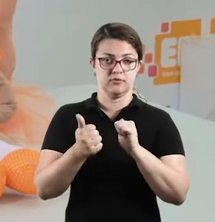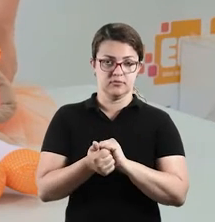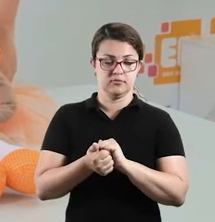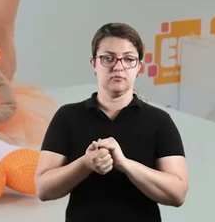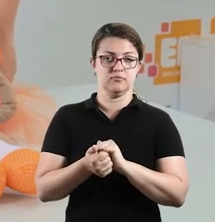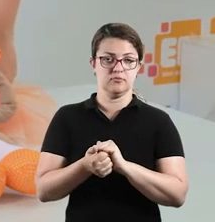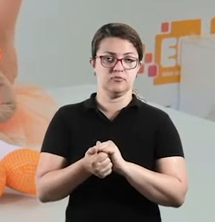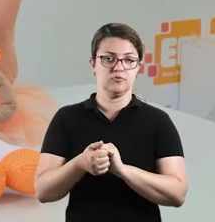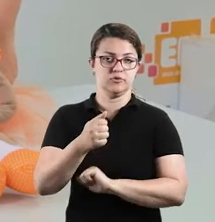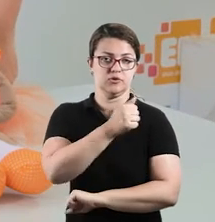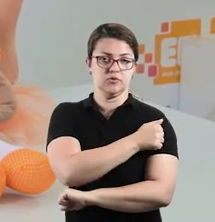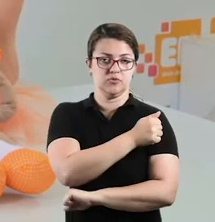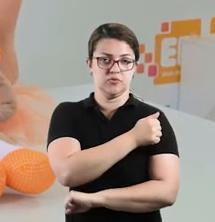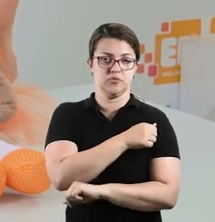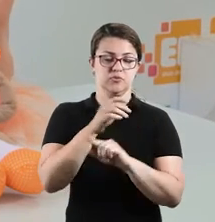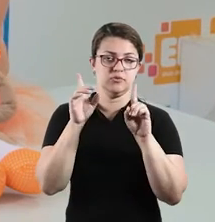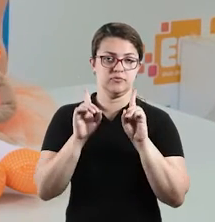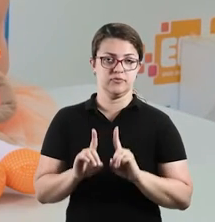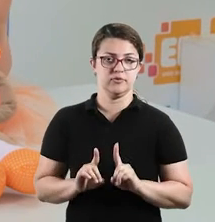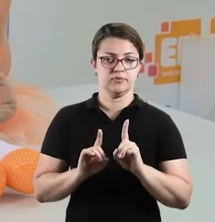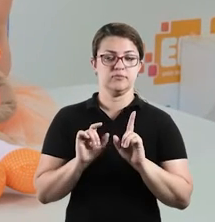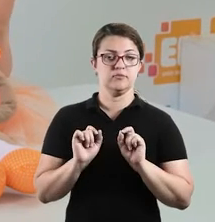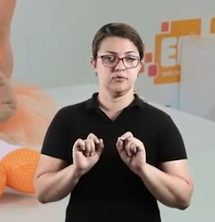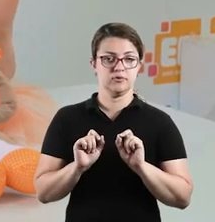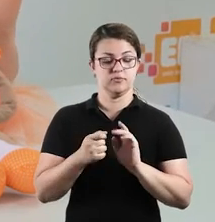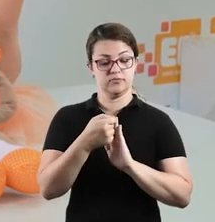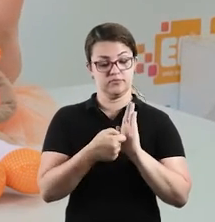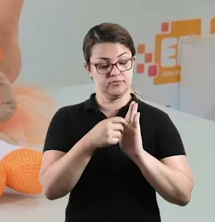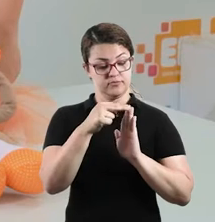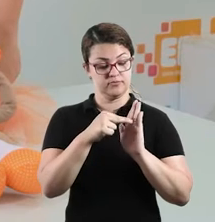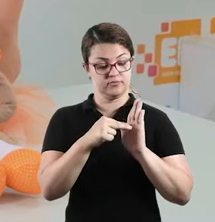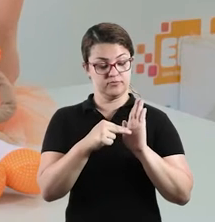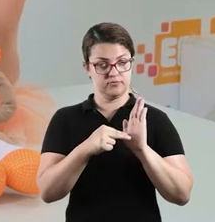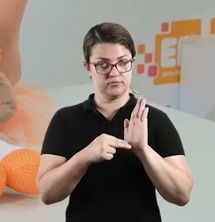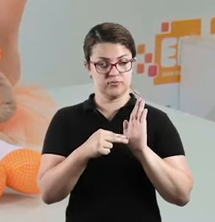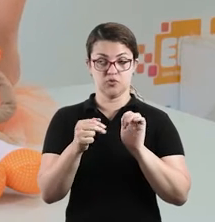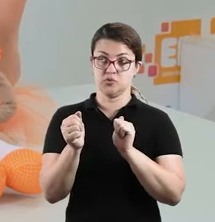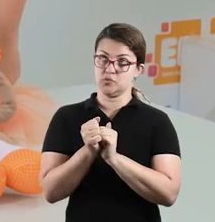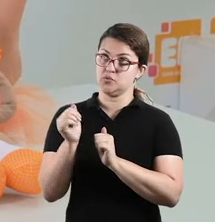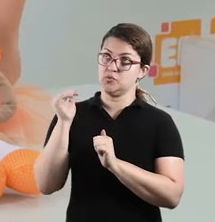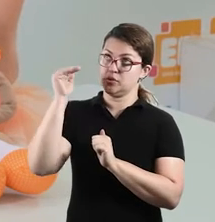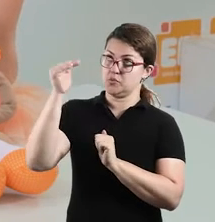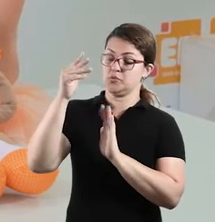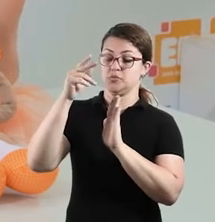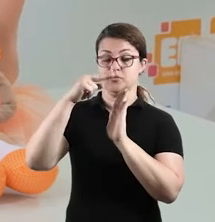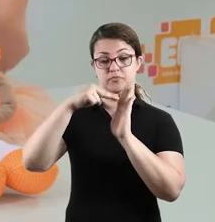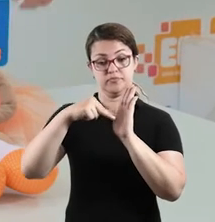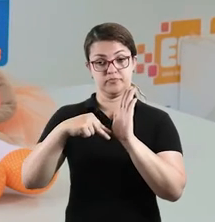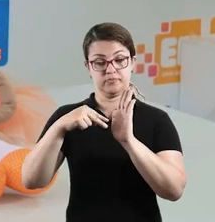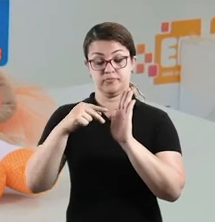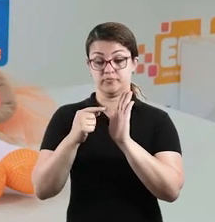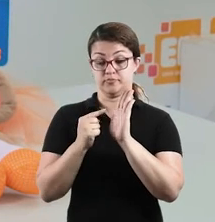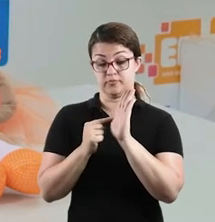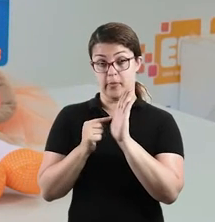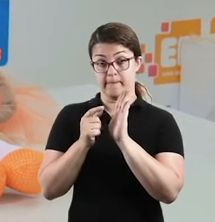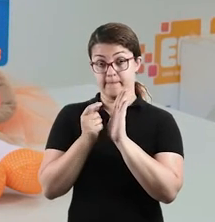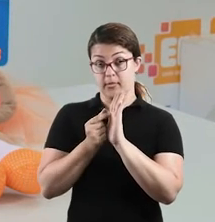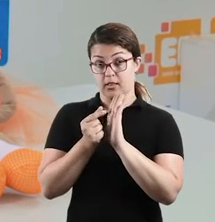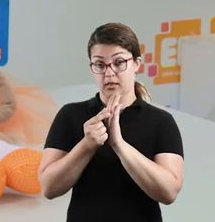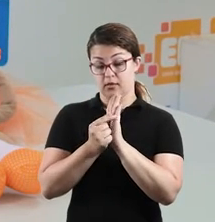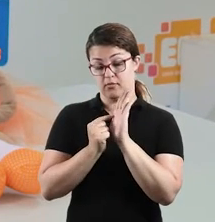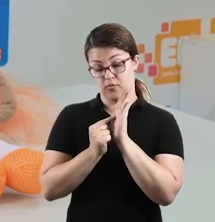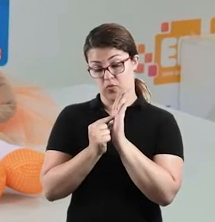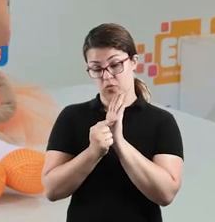Adaptação para estudantes com deficiência. Faça a leitura da notícia com um adulto, se necessário, apontando